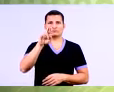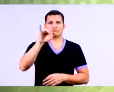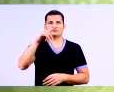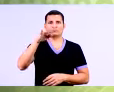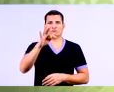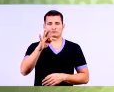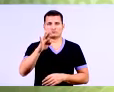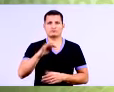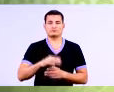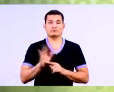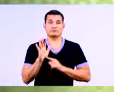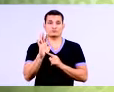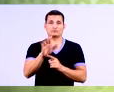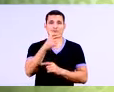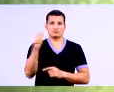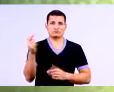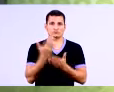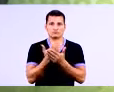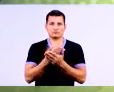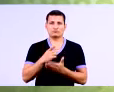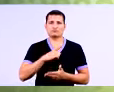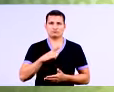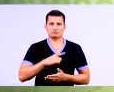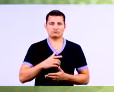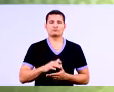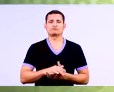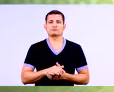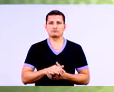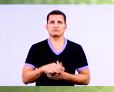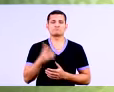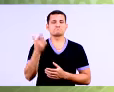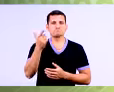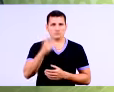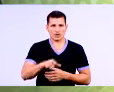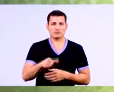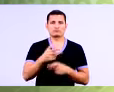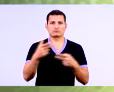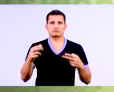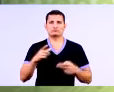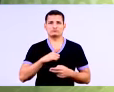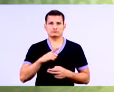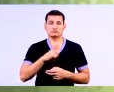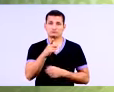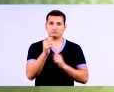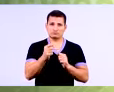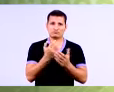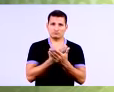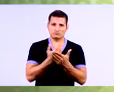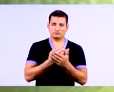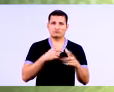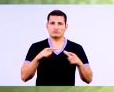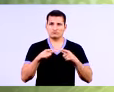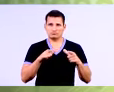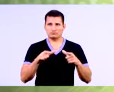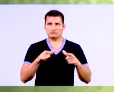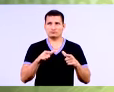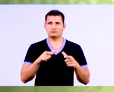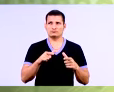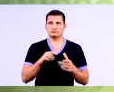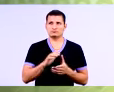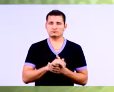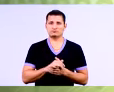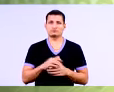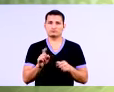muitos frameworks que facilitam esse trabalho e que você poderá estudar, trabalhar e